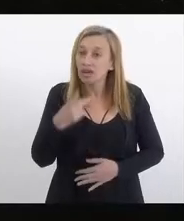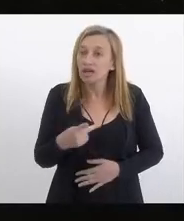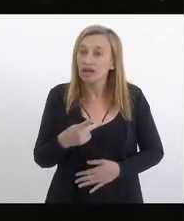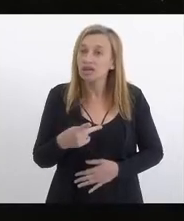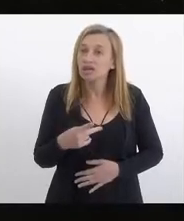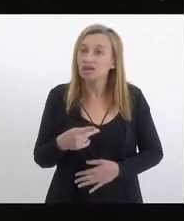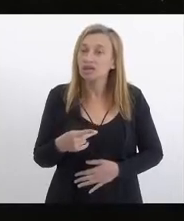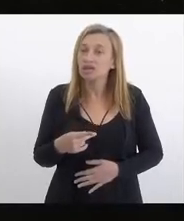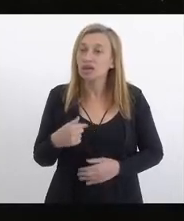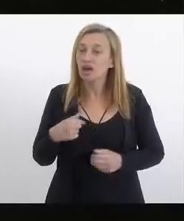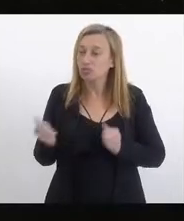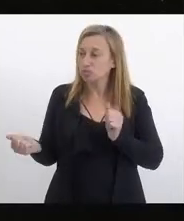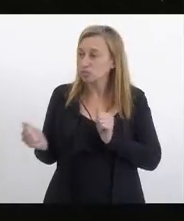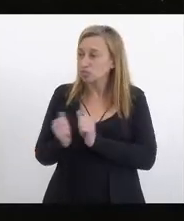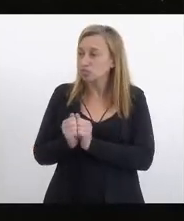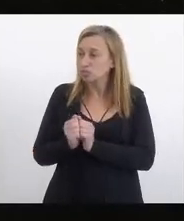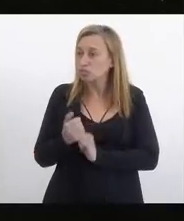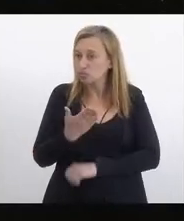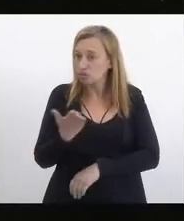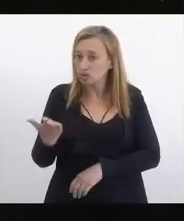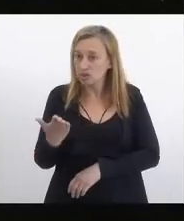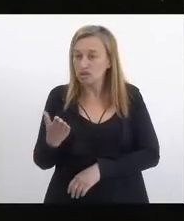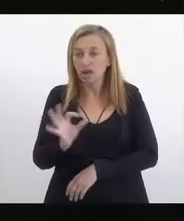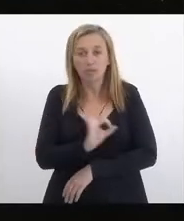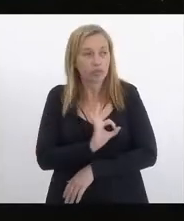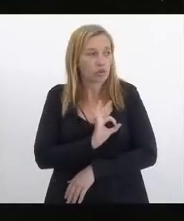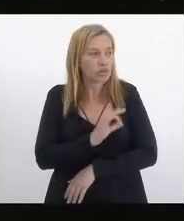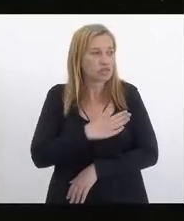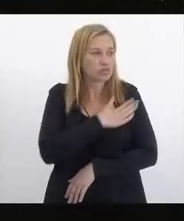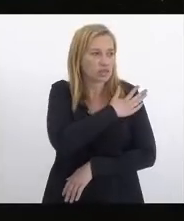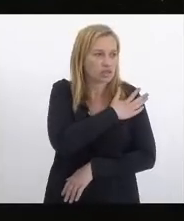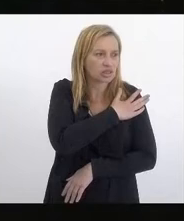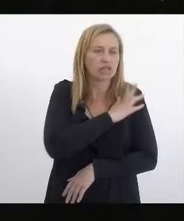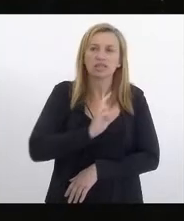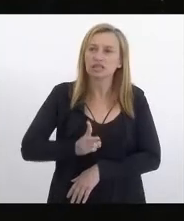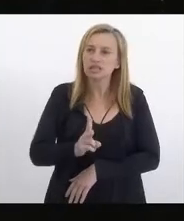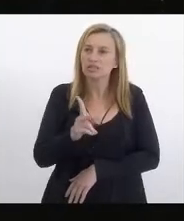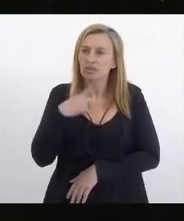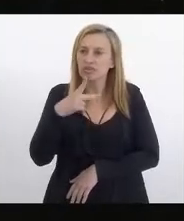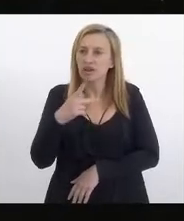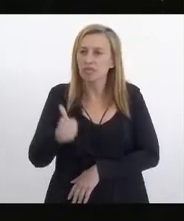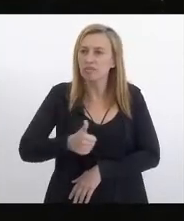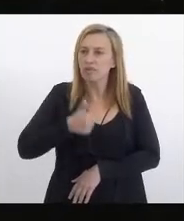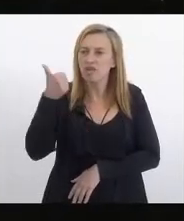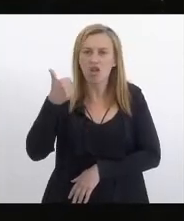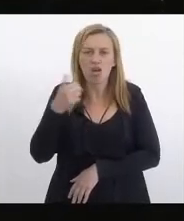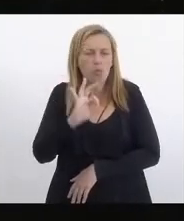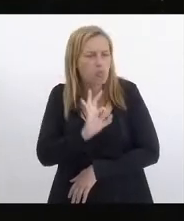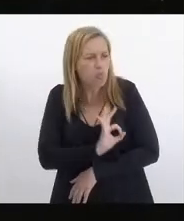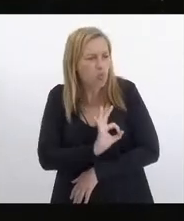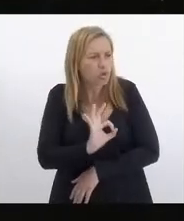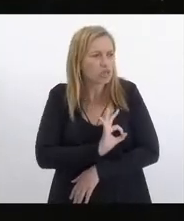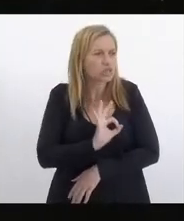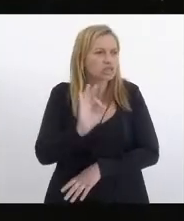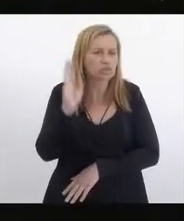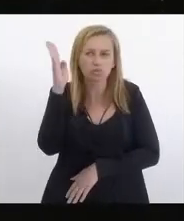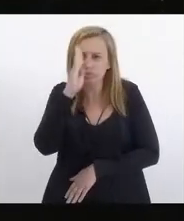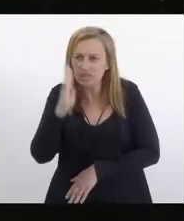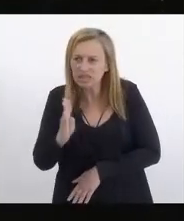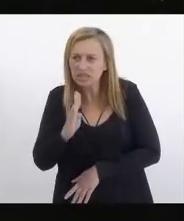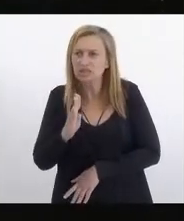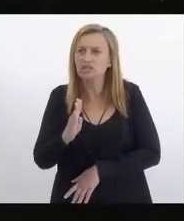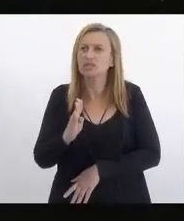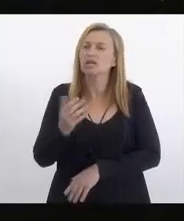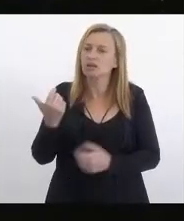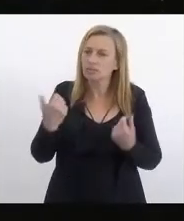que estou com vocês. A Polícia Militar, eu sempre digo que é a melhor polícia do Brasil